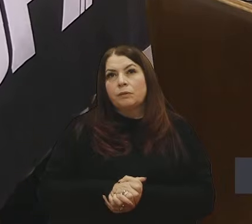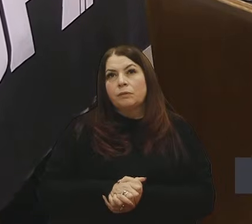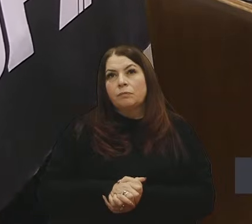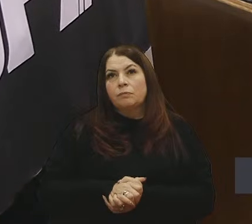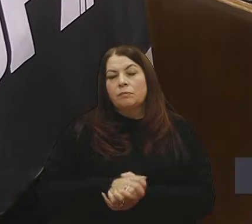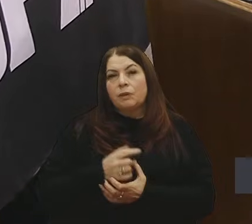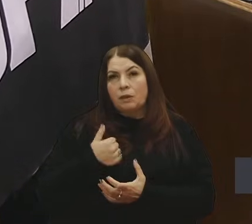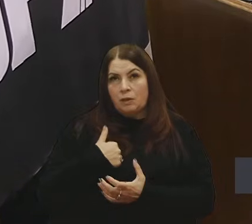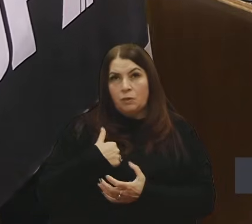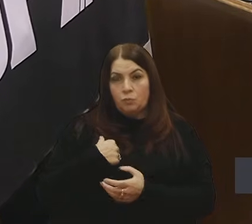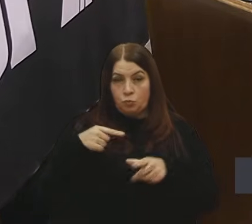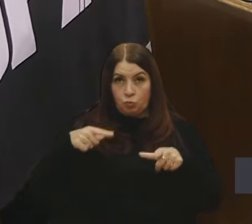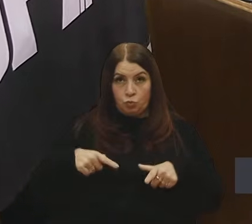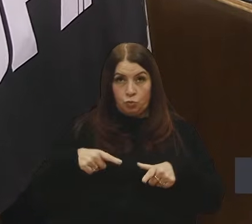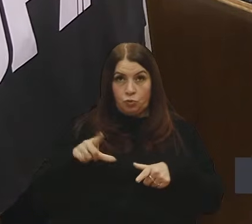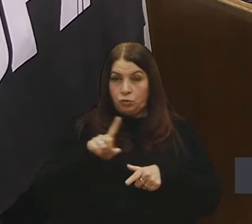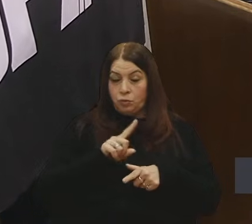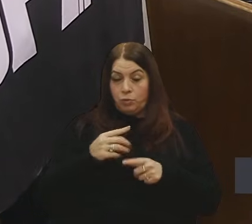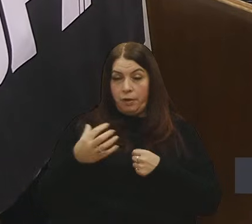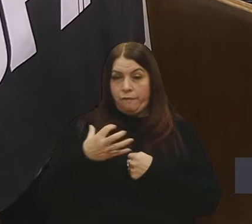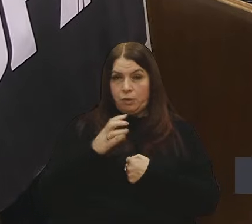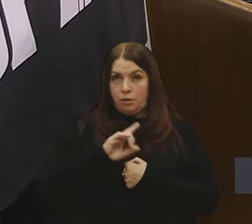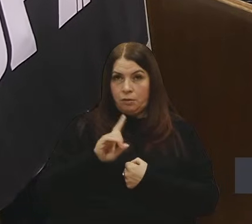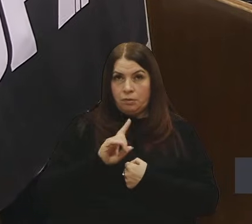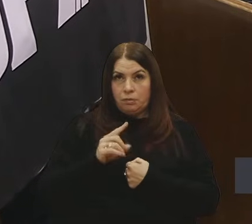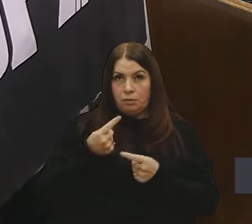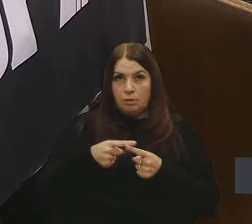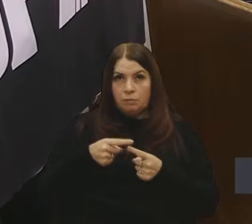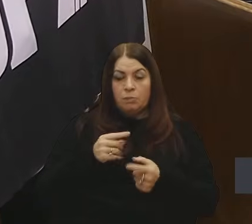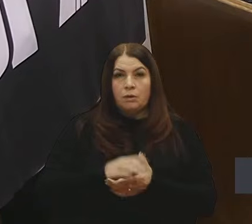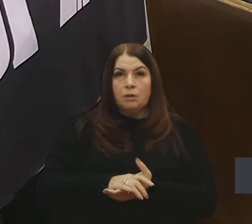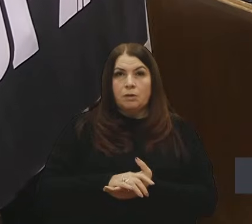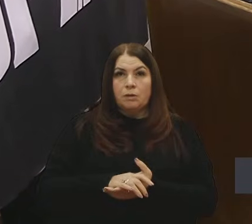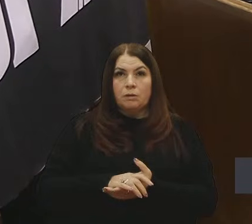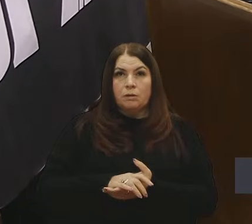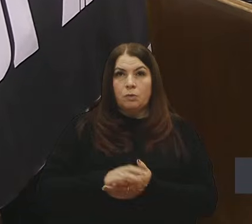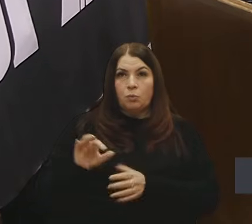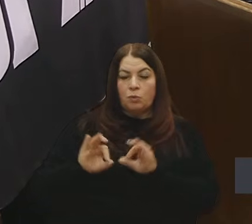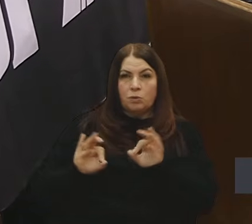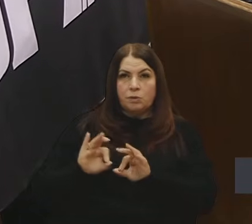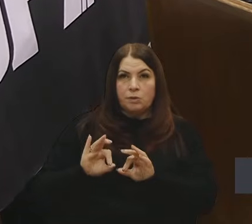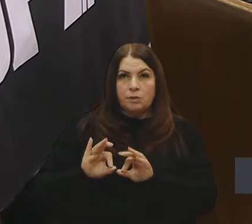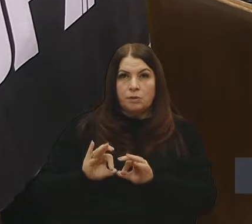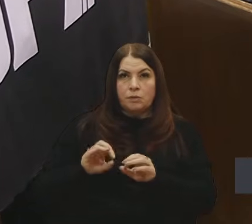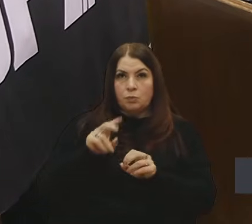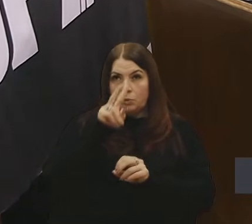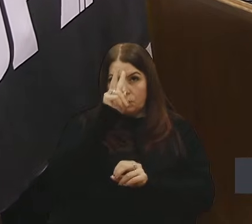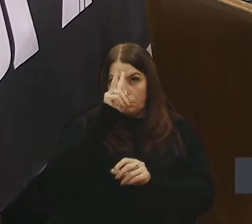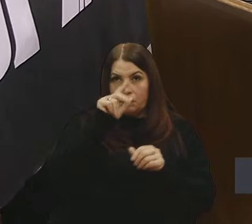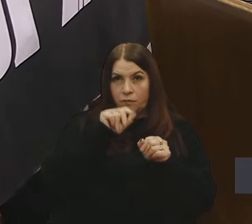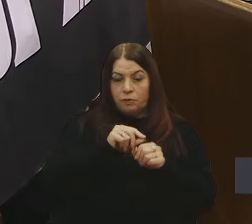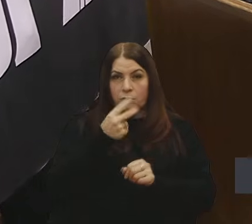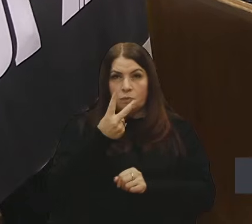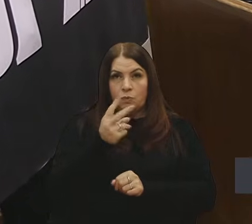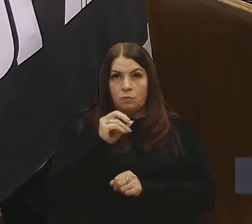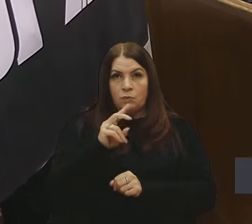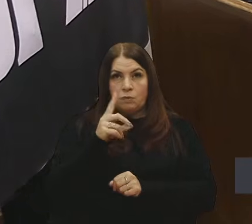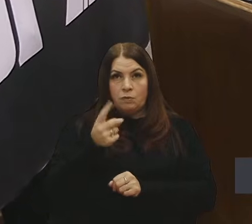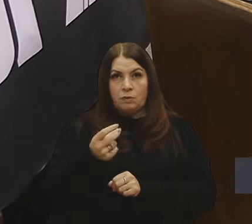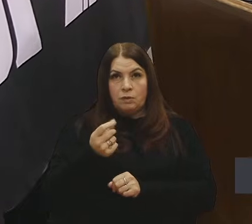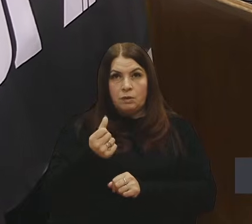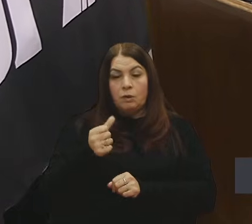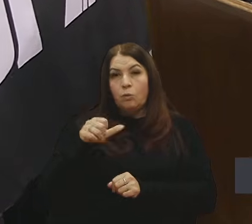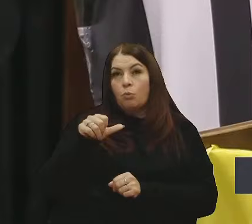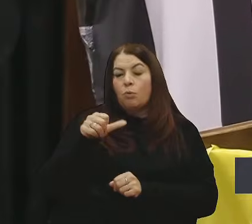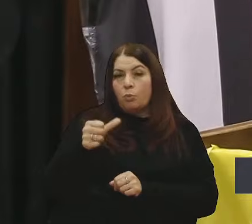Eu tive a sorte de não ter sido afetada por essa reorganização do ensino médio que foi feita em 2016. O meu irmão